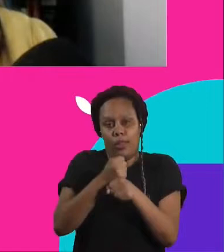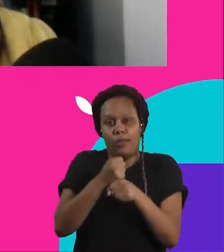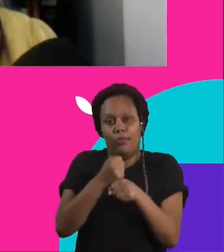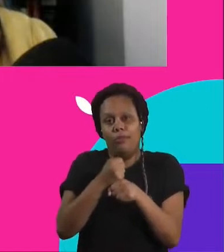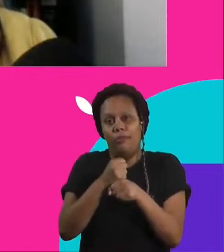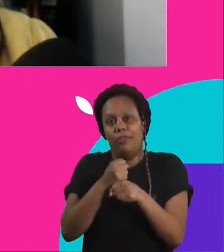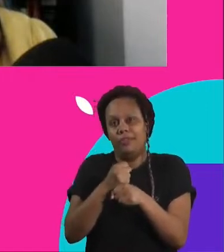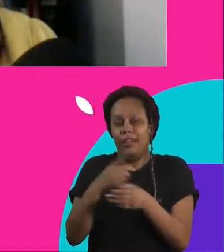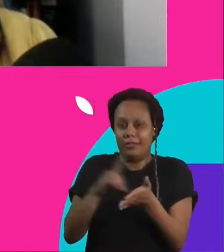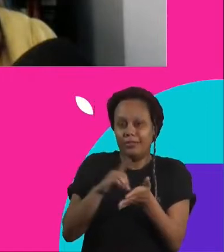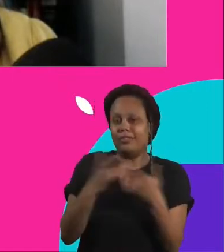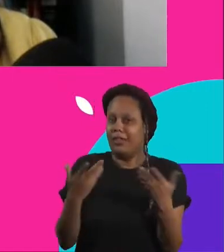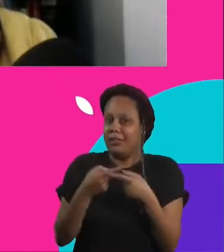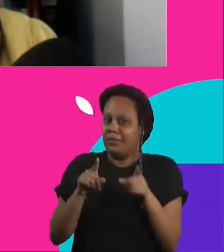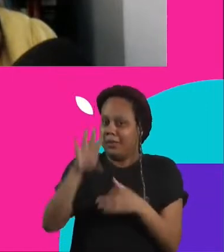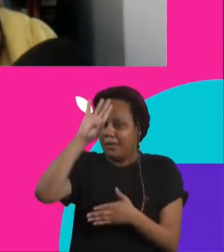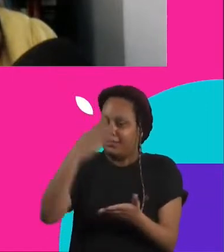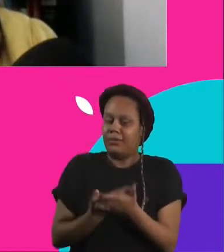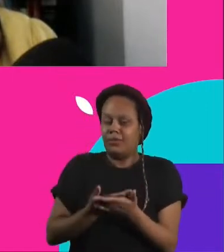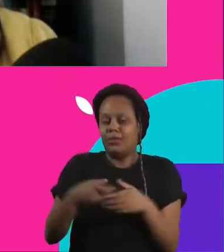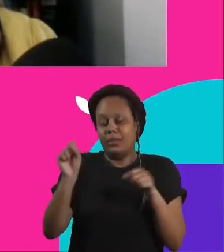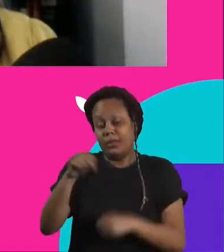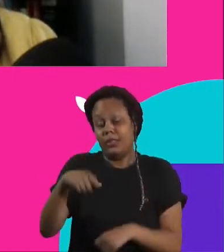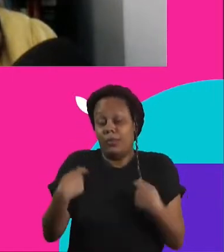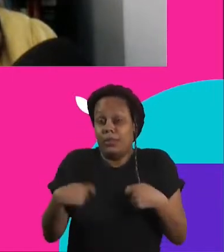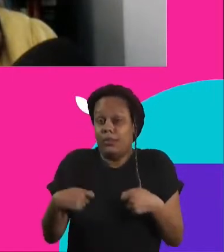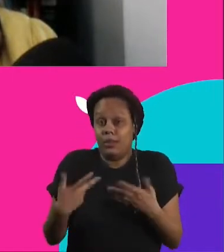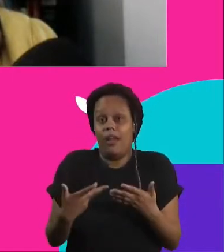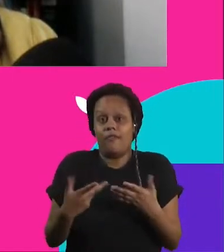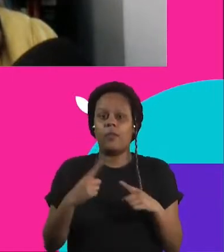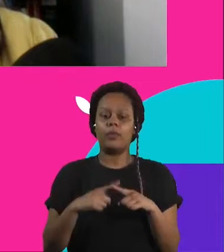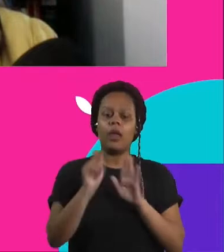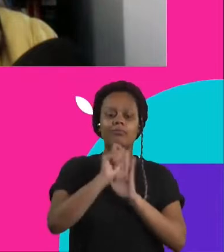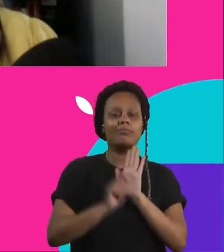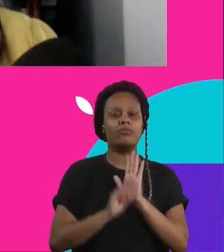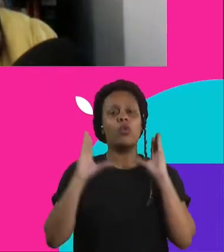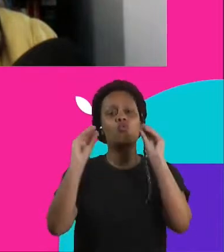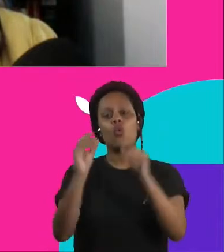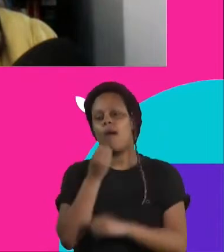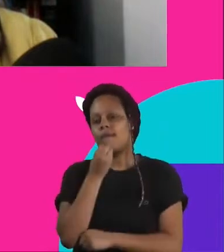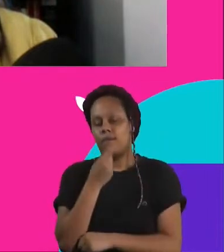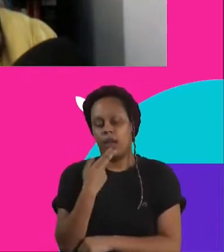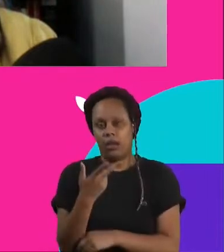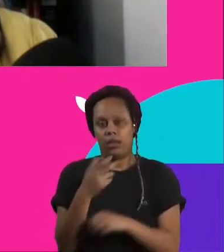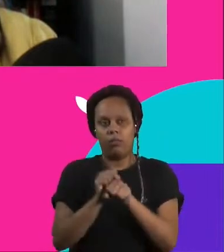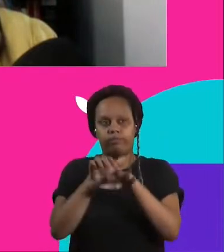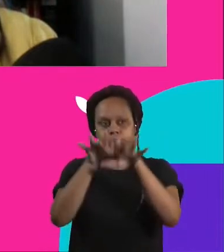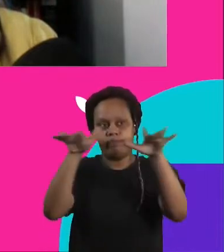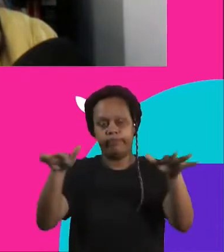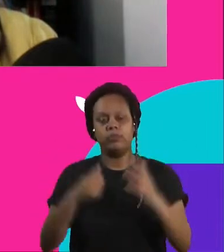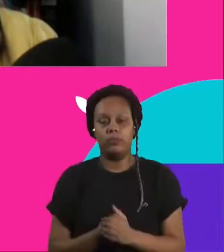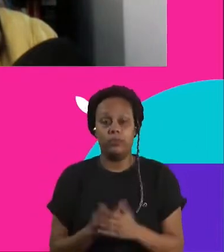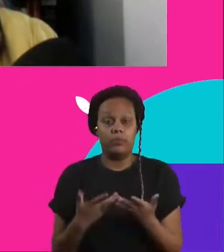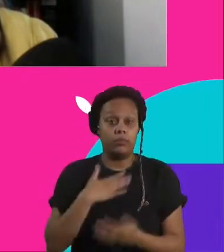de Oxford, mas deveria em algum momento, porque algoritmo virou inclusive uma coisa mainstream, todo mundo fala, né? E eu gosto muito da